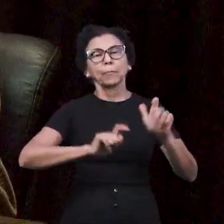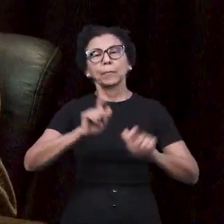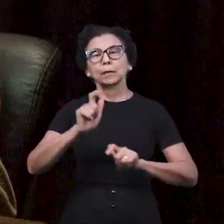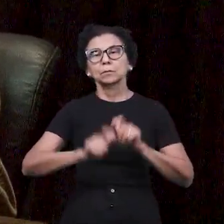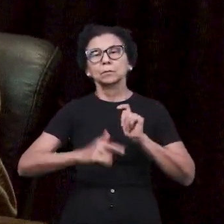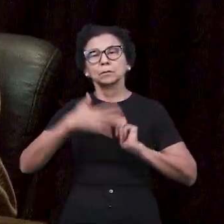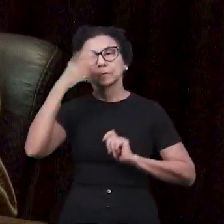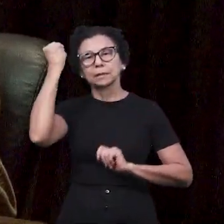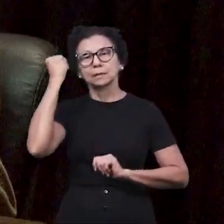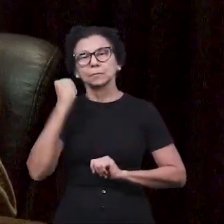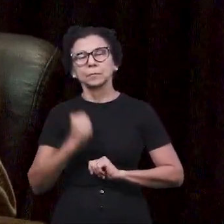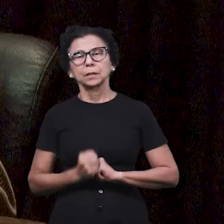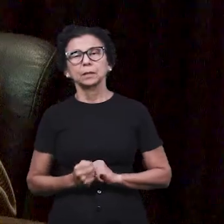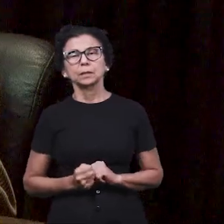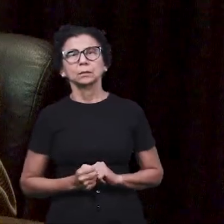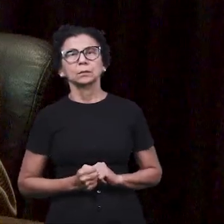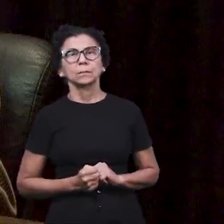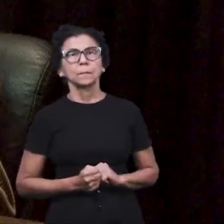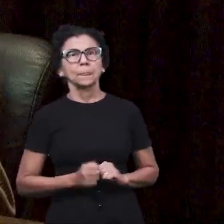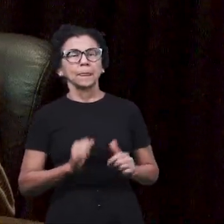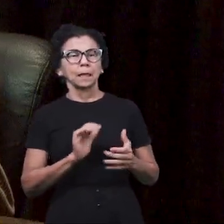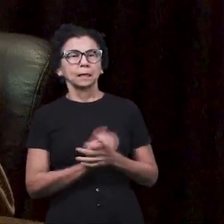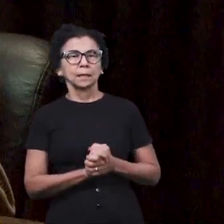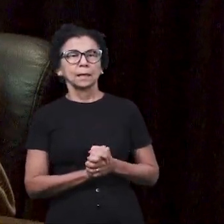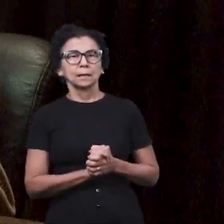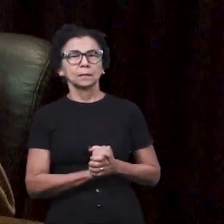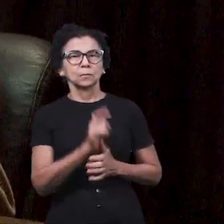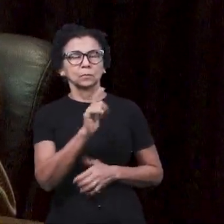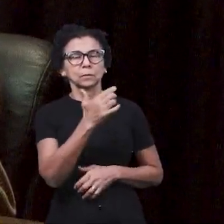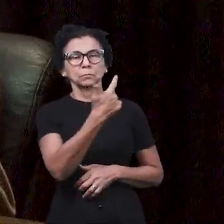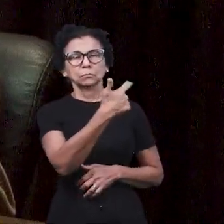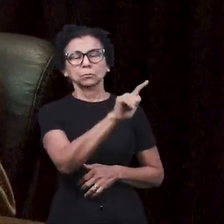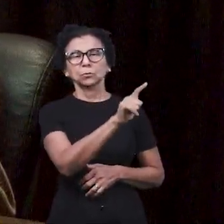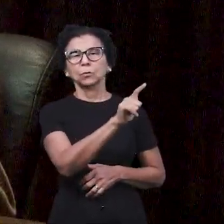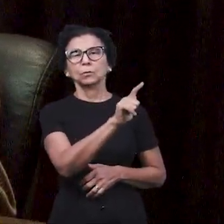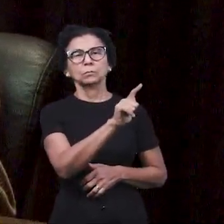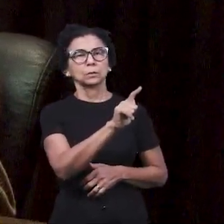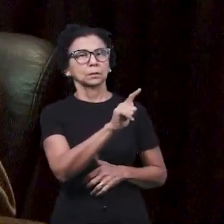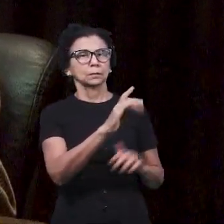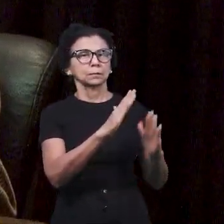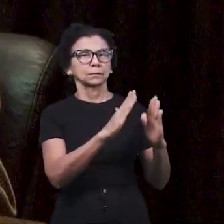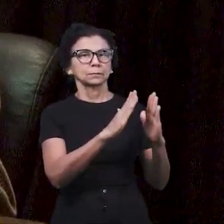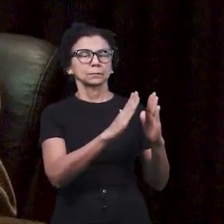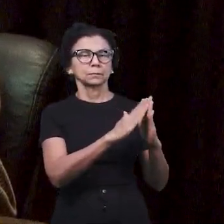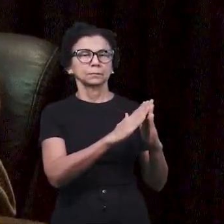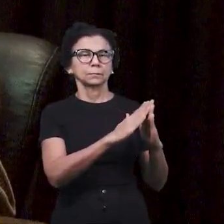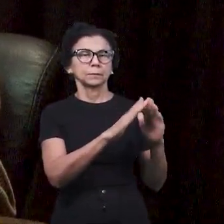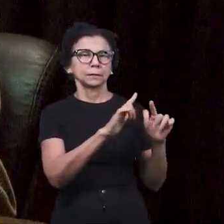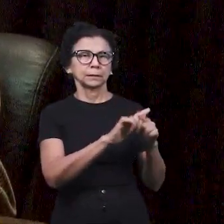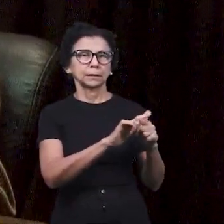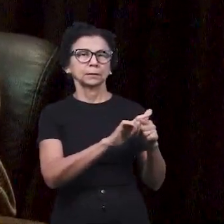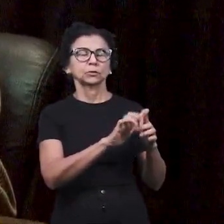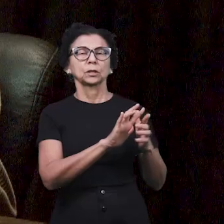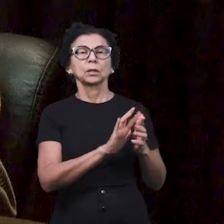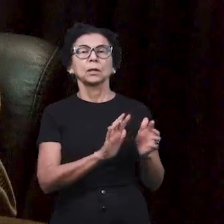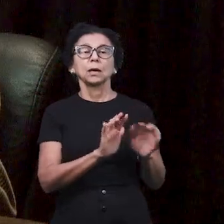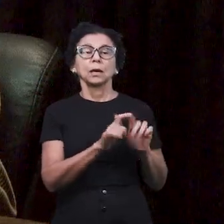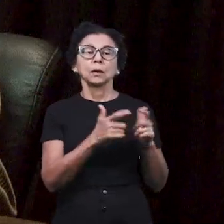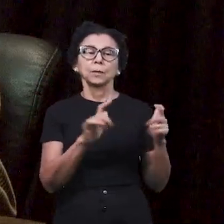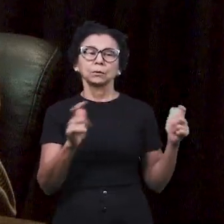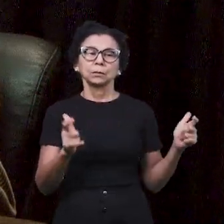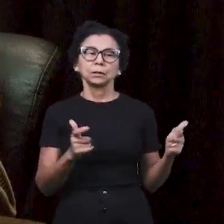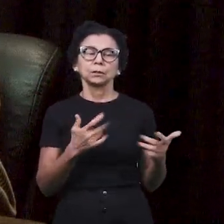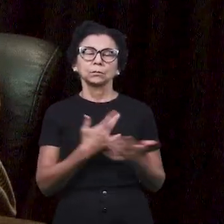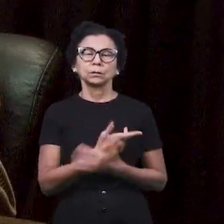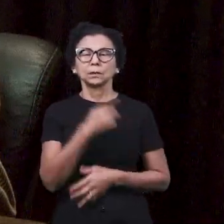a casar com pessoas de outras denominações, não tem problema nenhum, isso não é pecado, mas a maioria das vezes